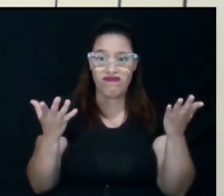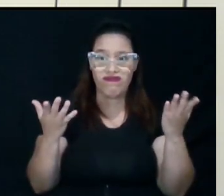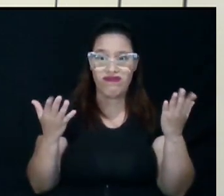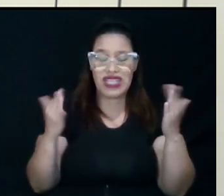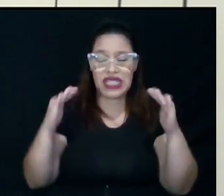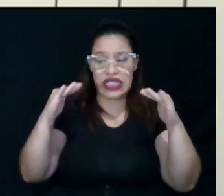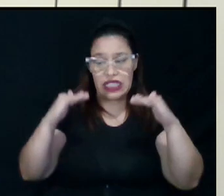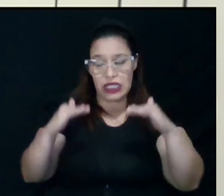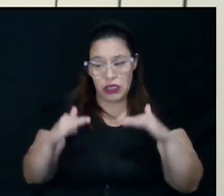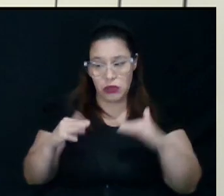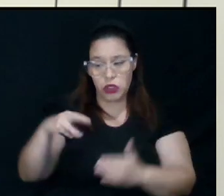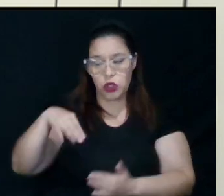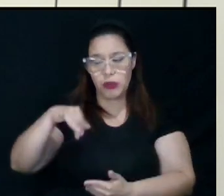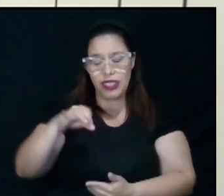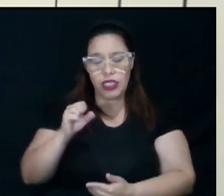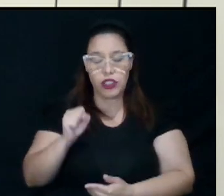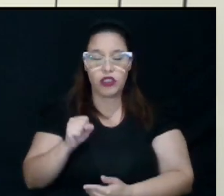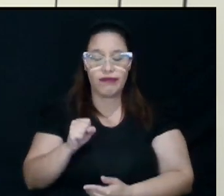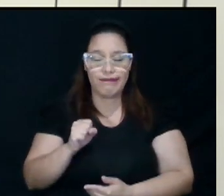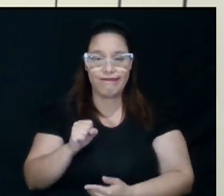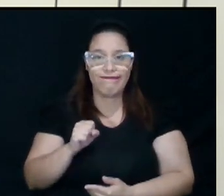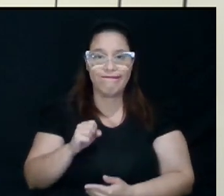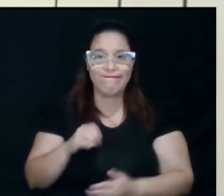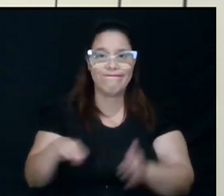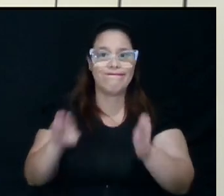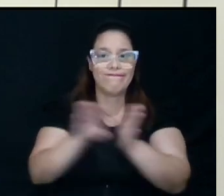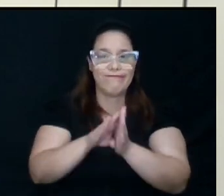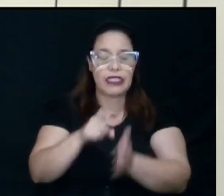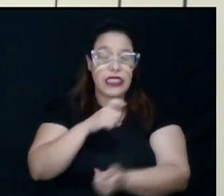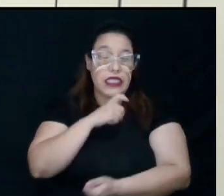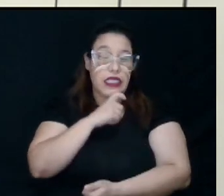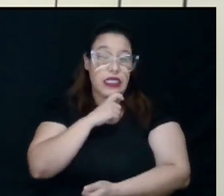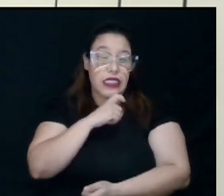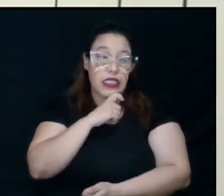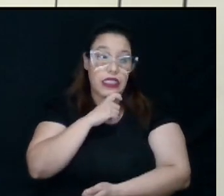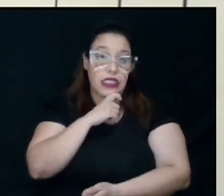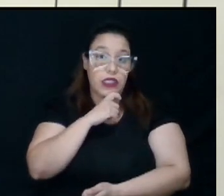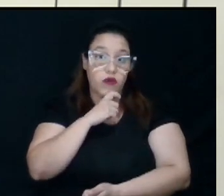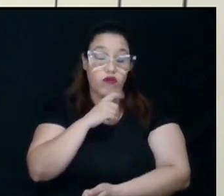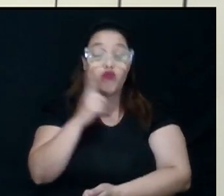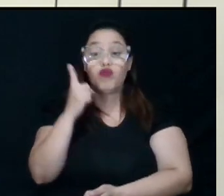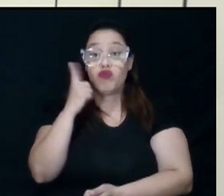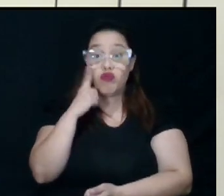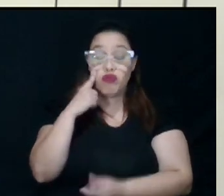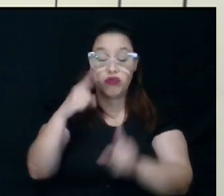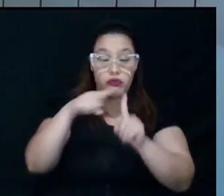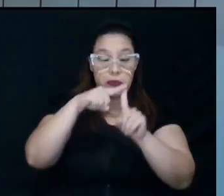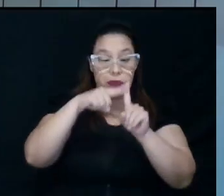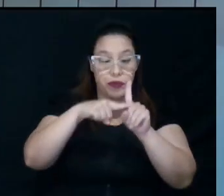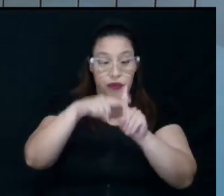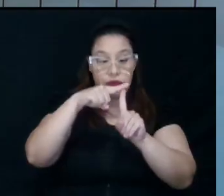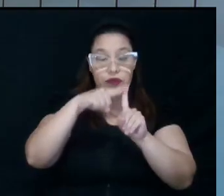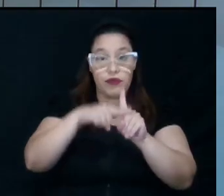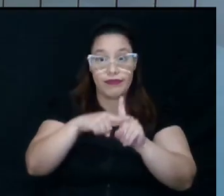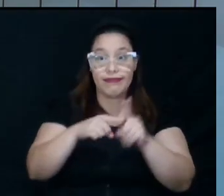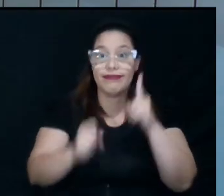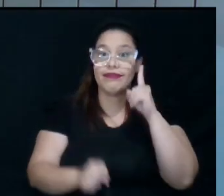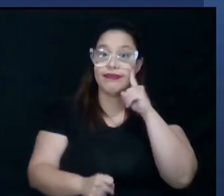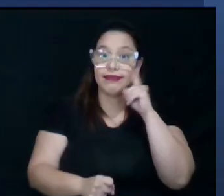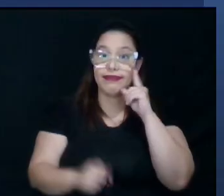do ar e impede a chegada de frente fria. Sobre as temperaturas, elas já estão aqui na minha tela. Para amanhã,